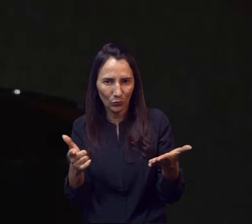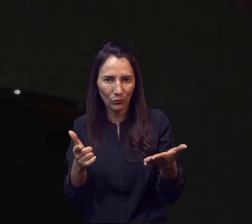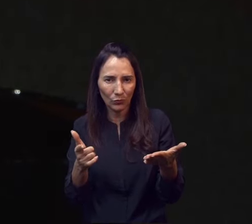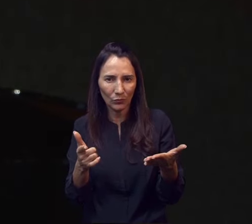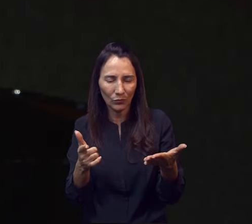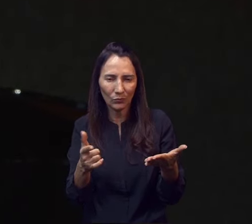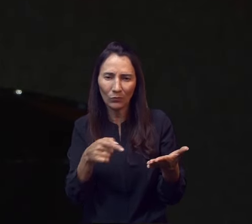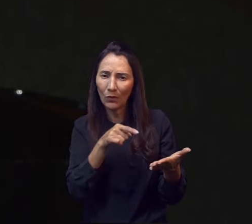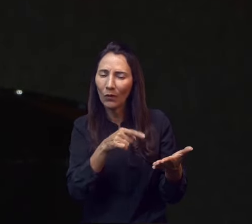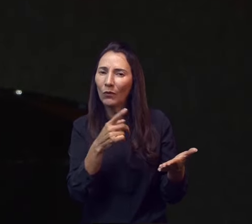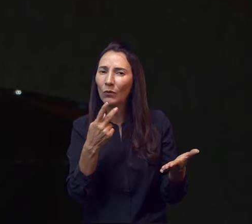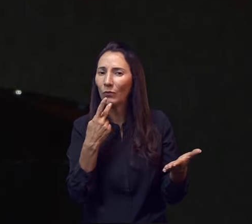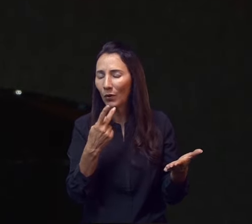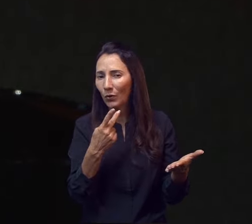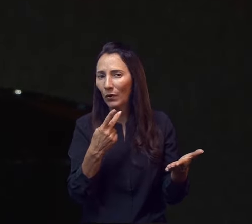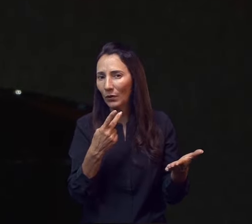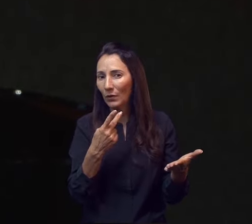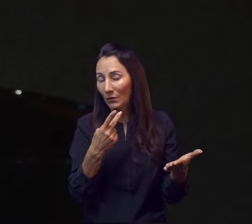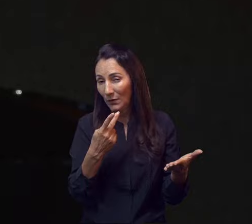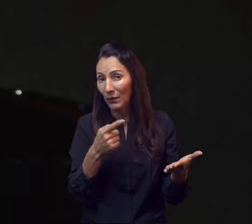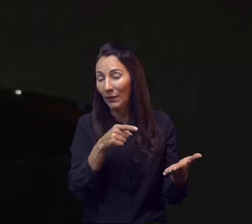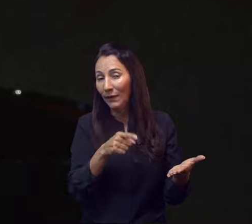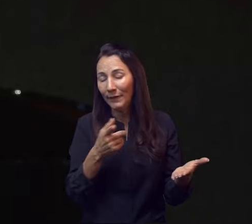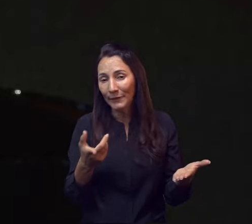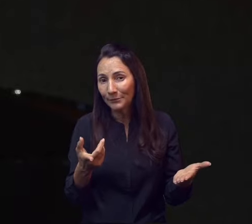disse que um cara ganha no primeiro turno